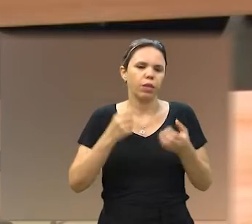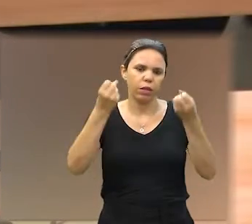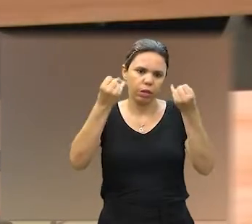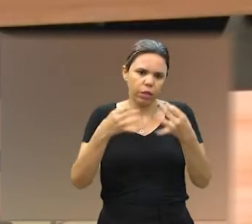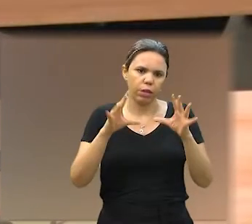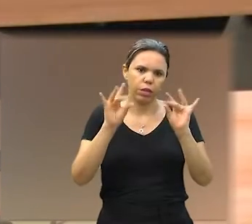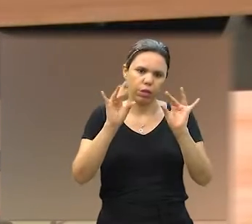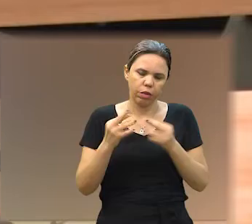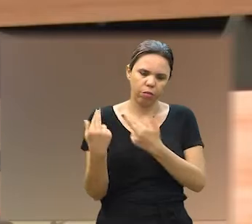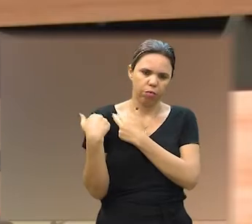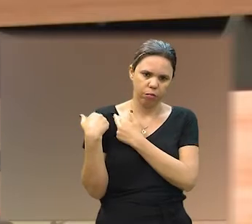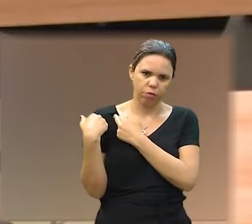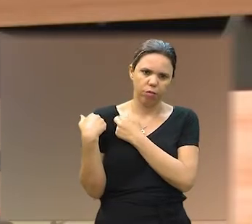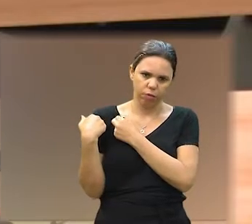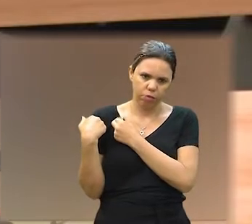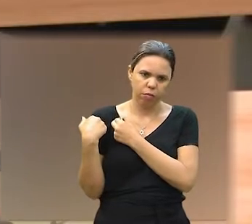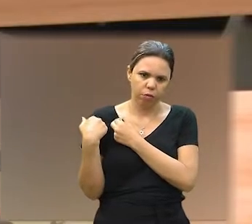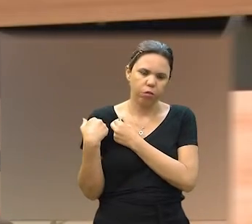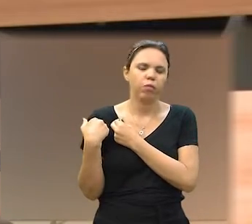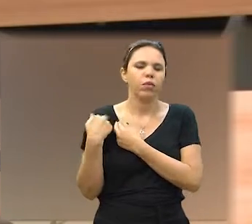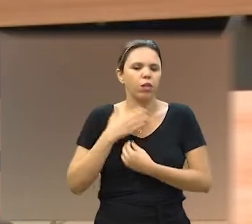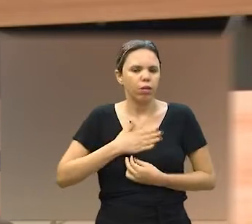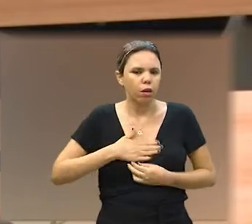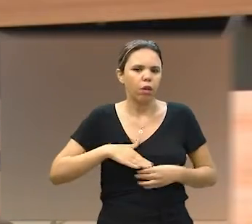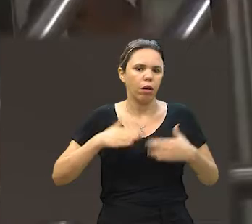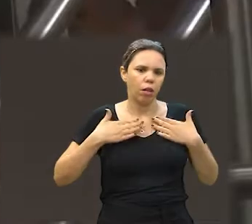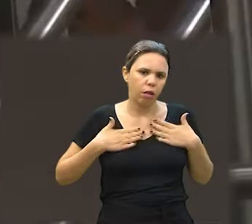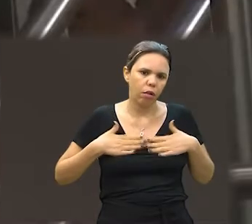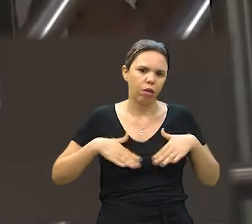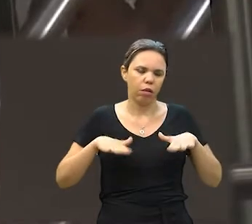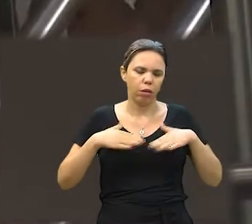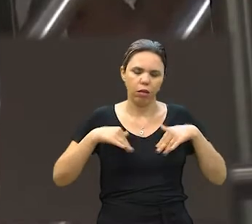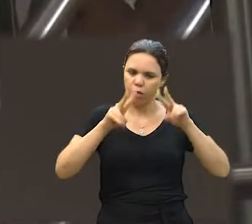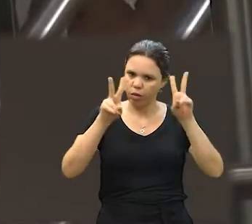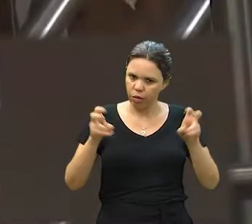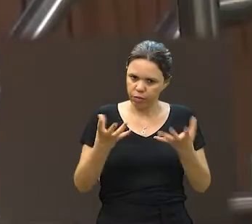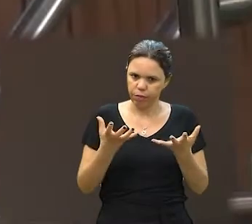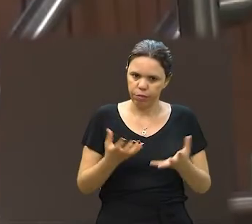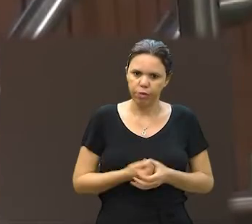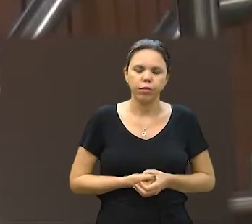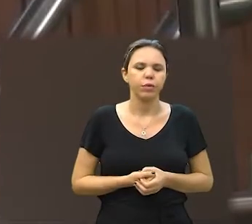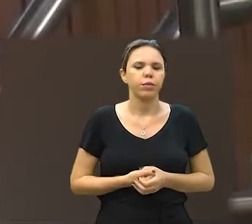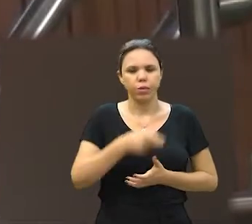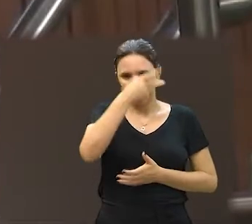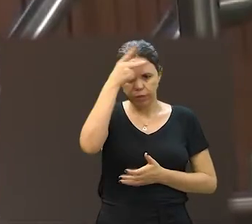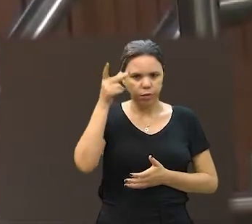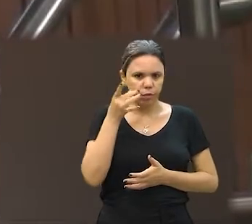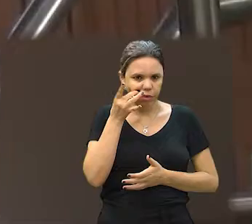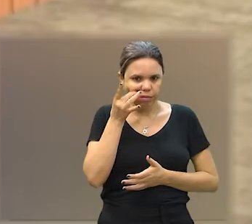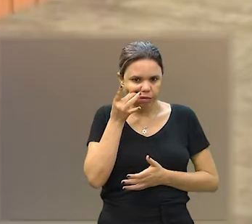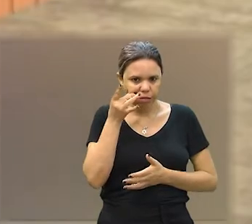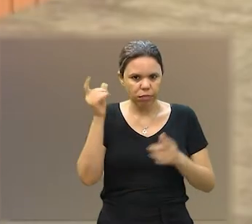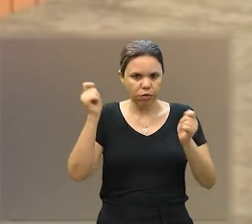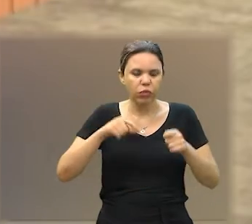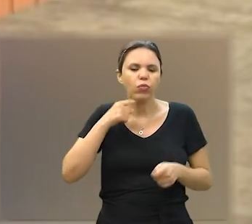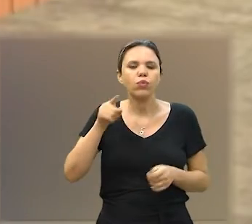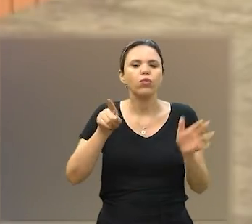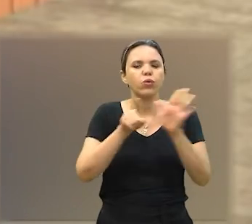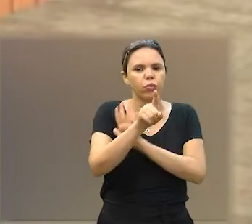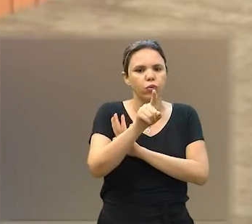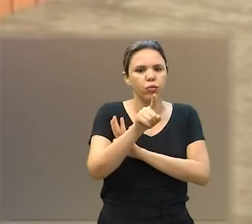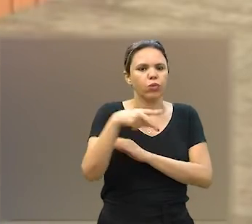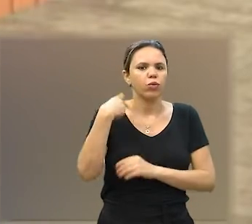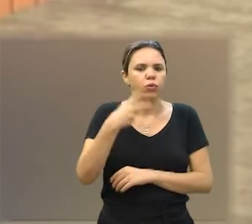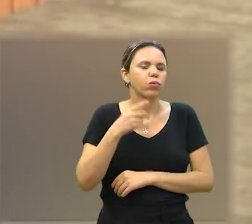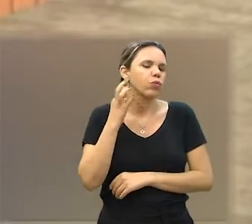responsabilidade e serenidade que o assunto requer. O público presente pôde fazer perguntas e o vereador Igor Diego,